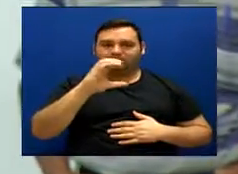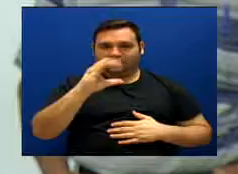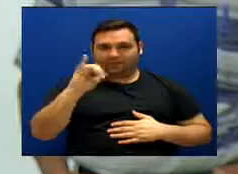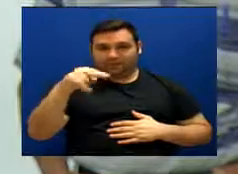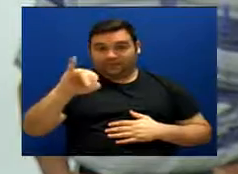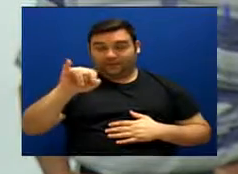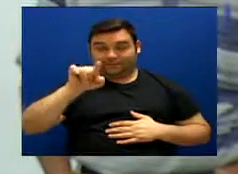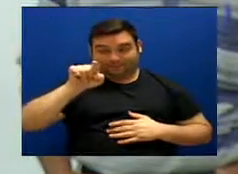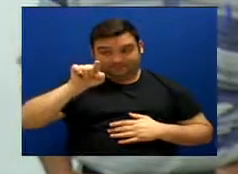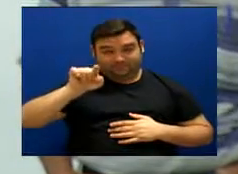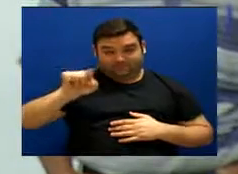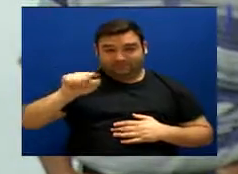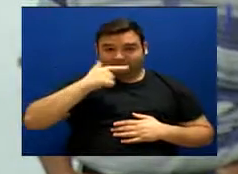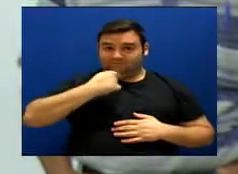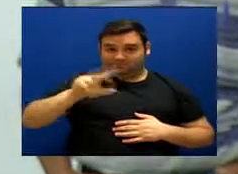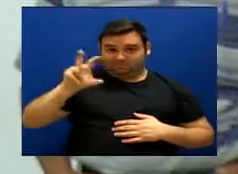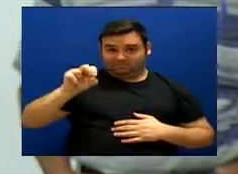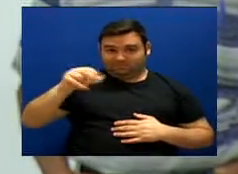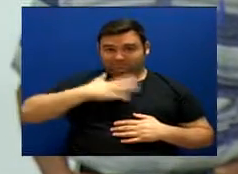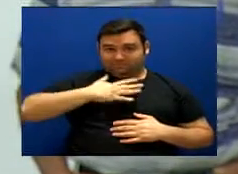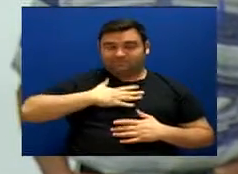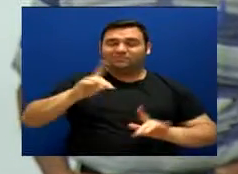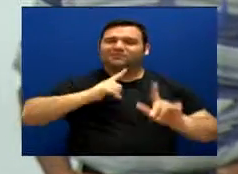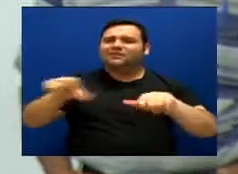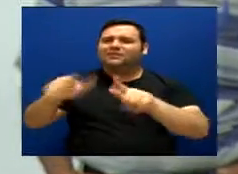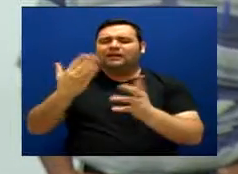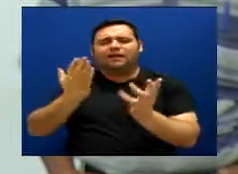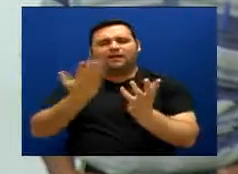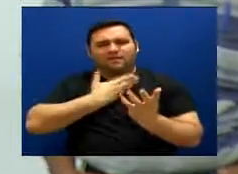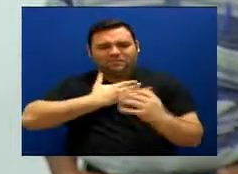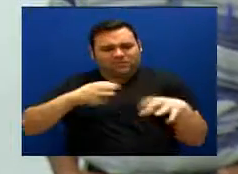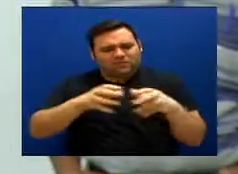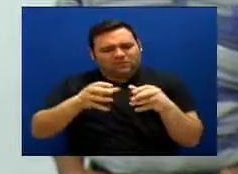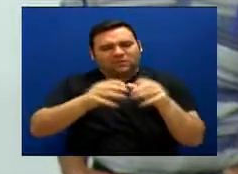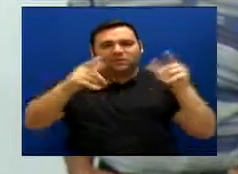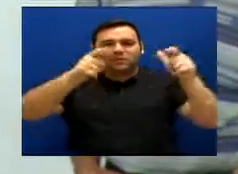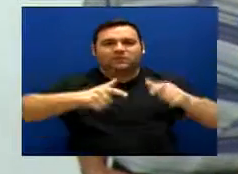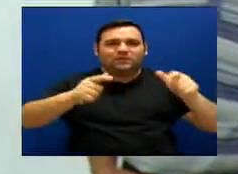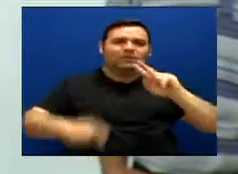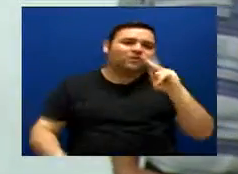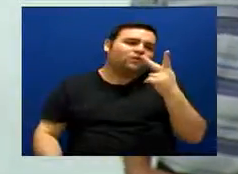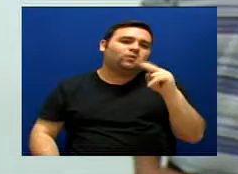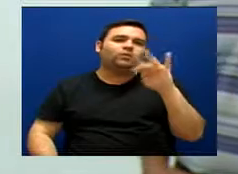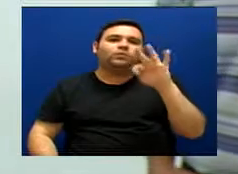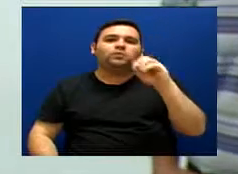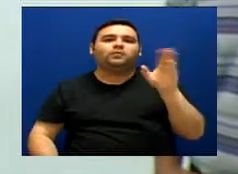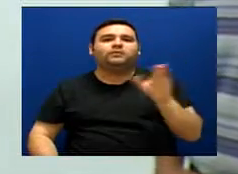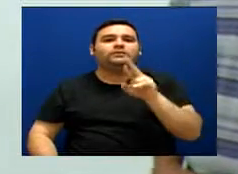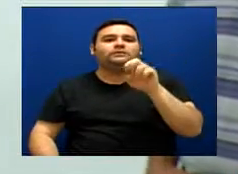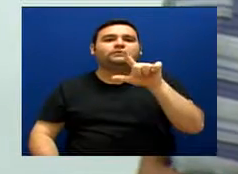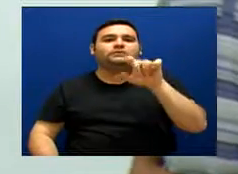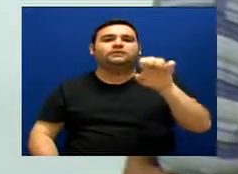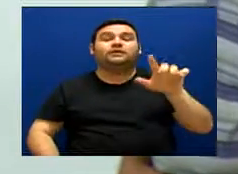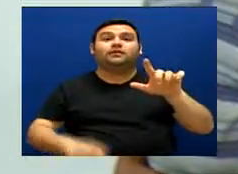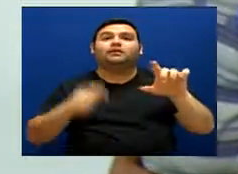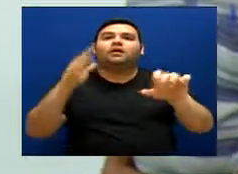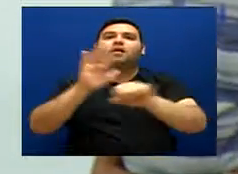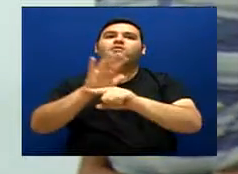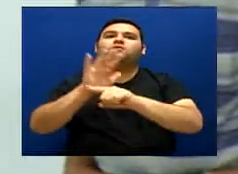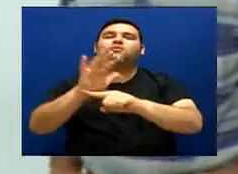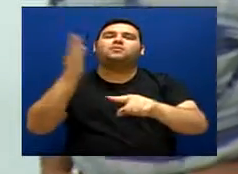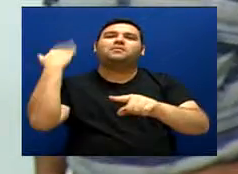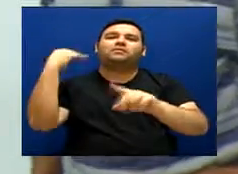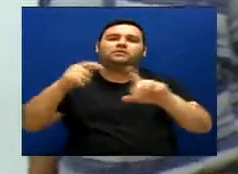é uma das pessoas que, um grupo de amigos no estádio Humberto Reale, que ajudou a construir a arquibancada de